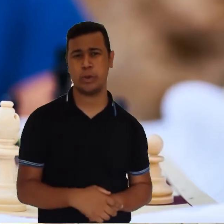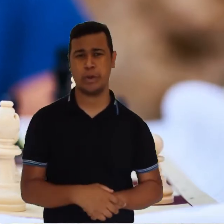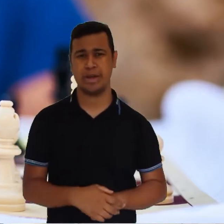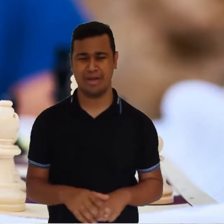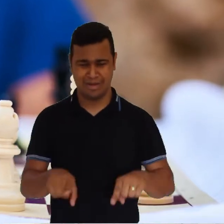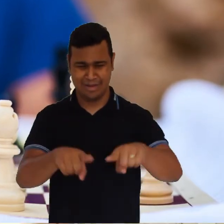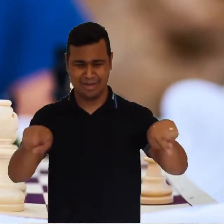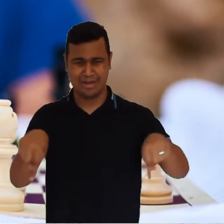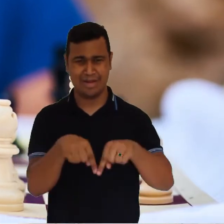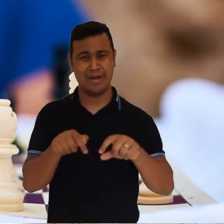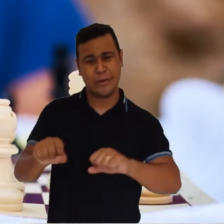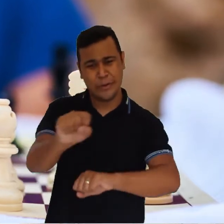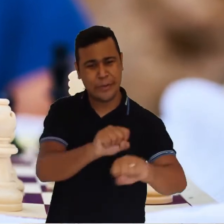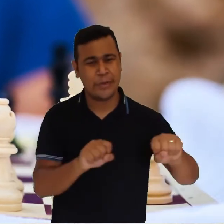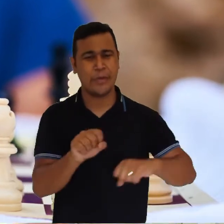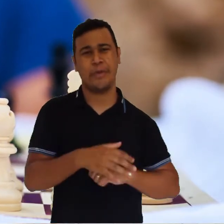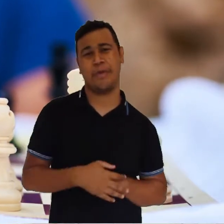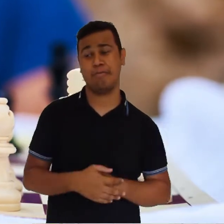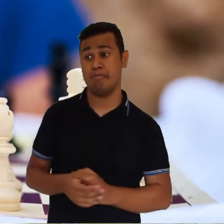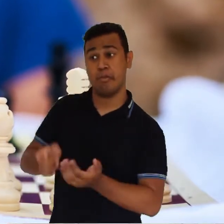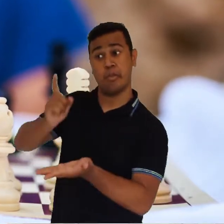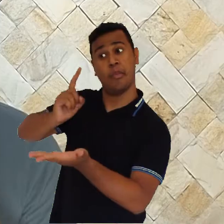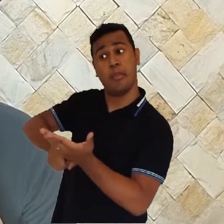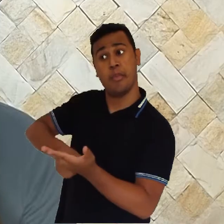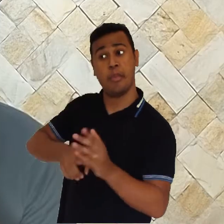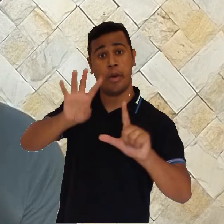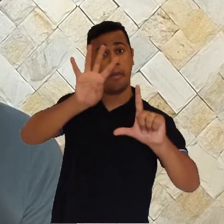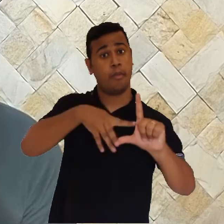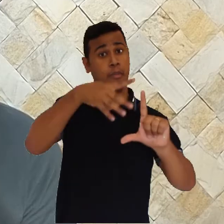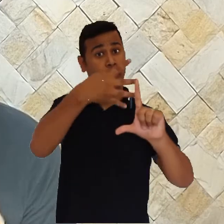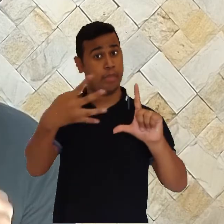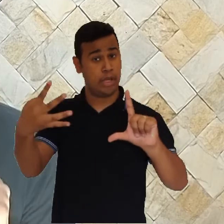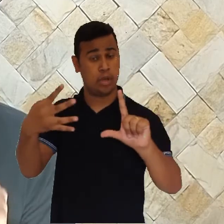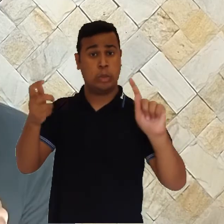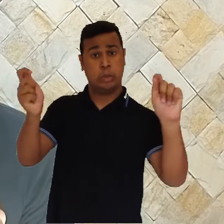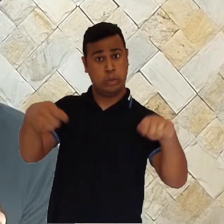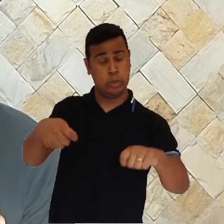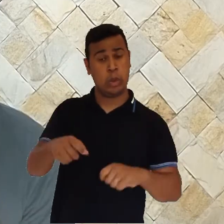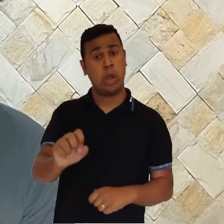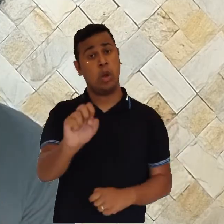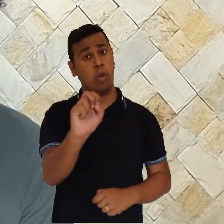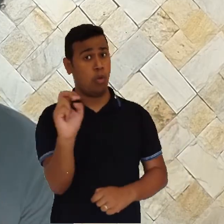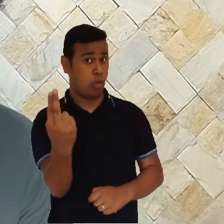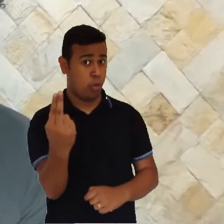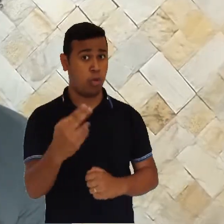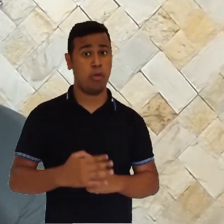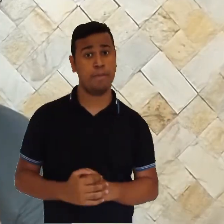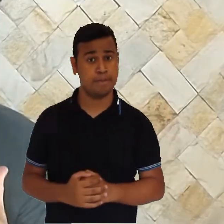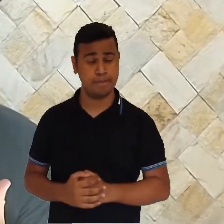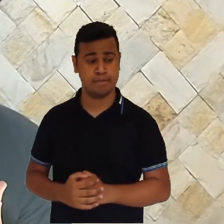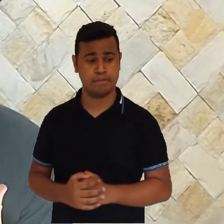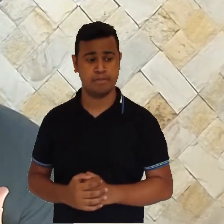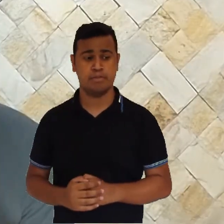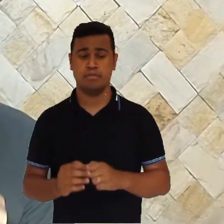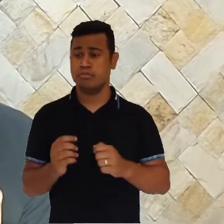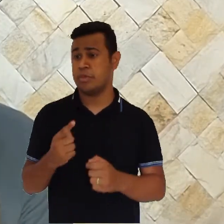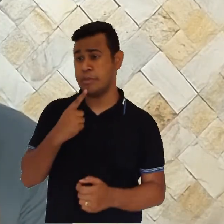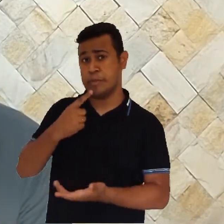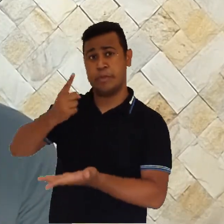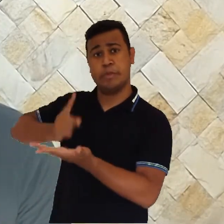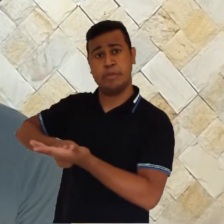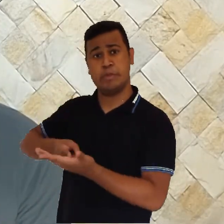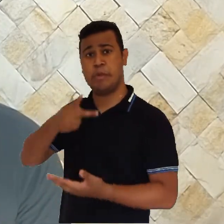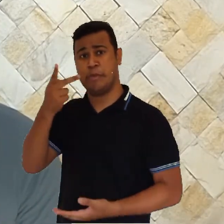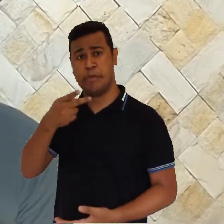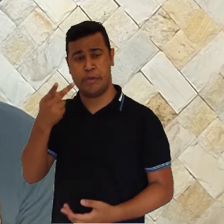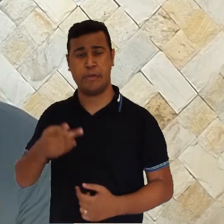xadrez, estimulam as funções executivas, pois essas exigem muita autorregulação, capacidade de planejamento, foco